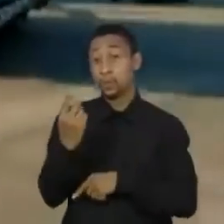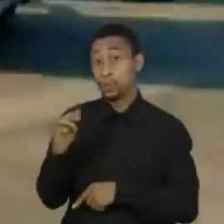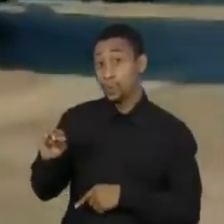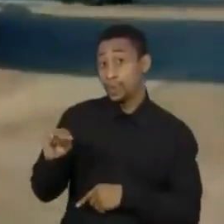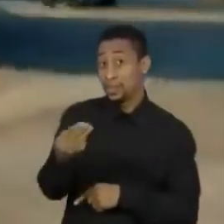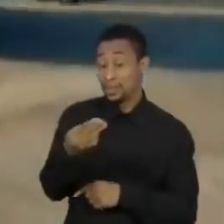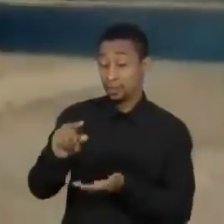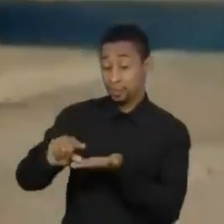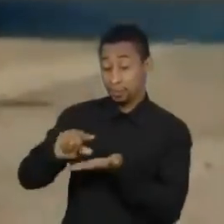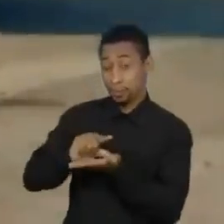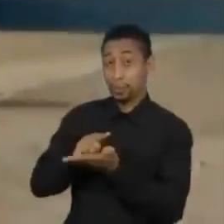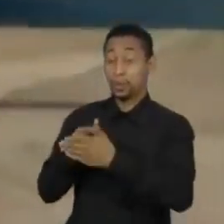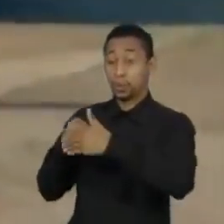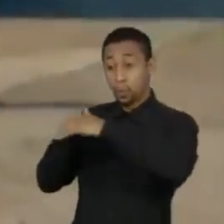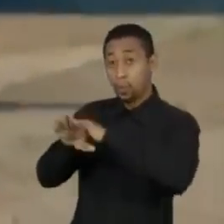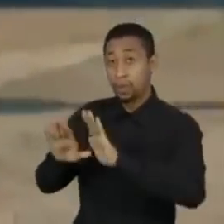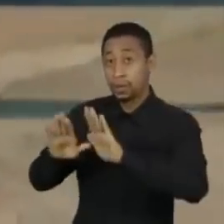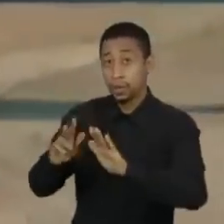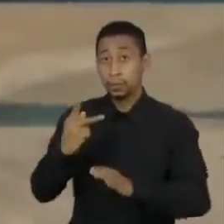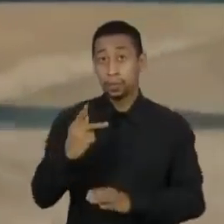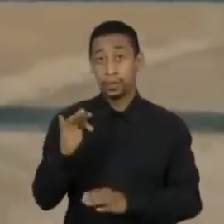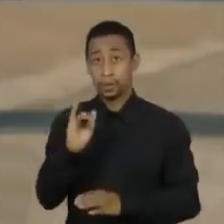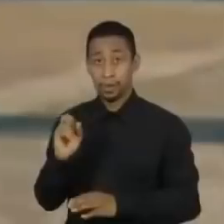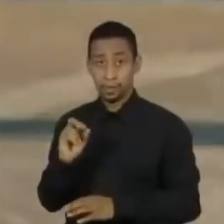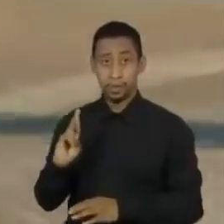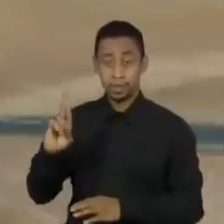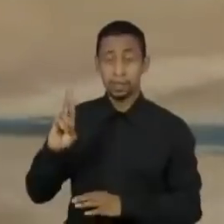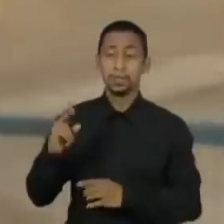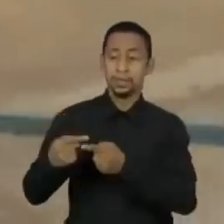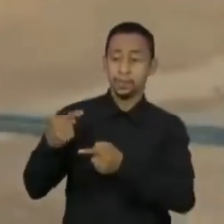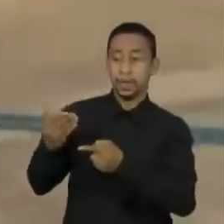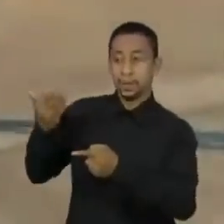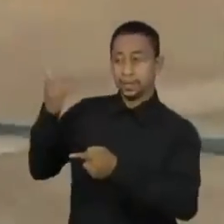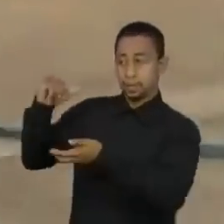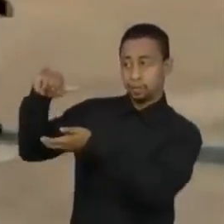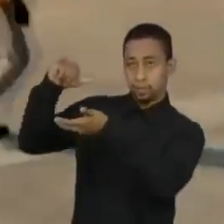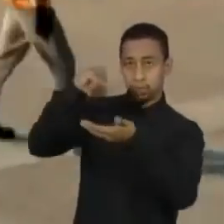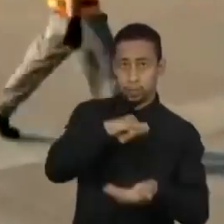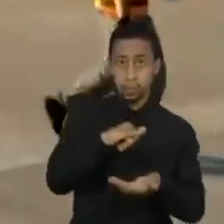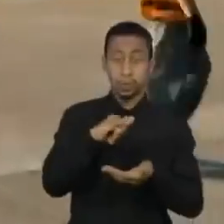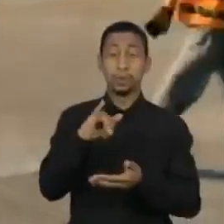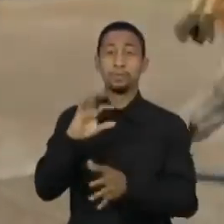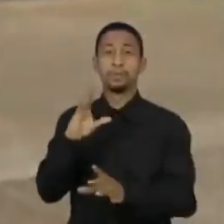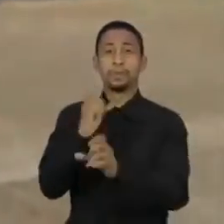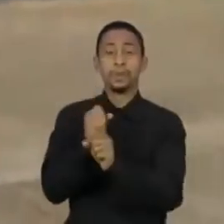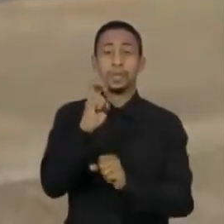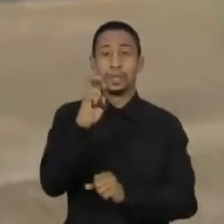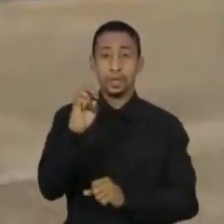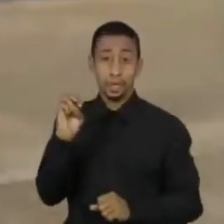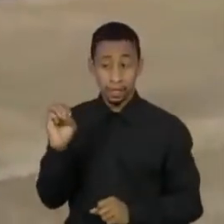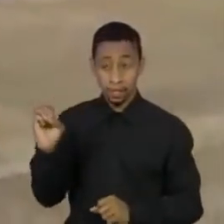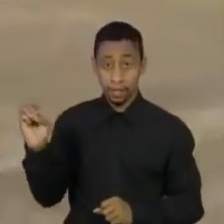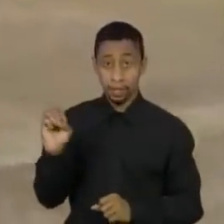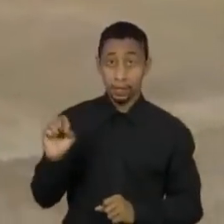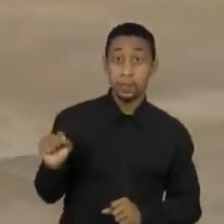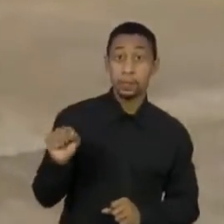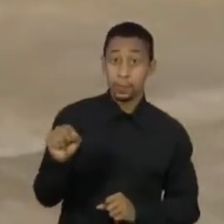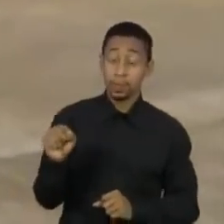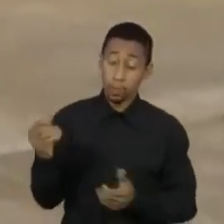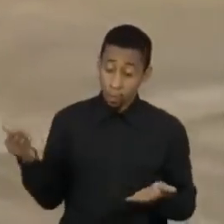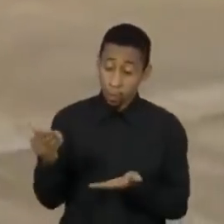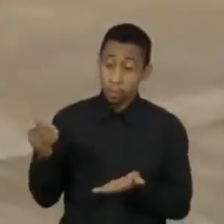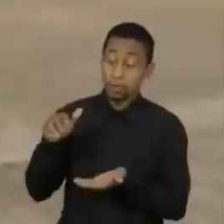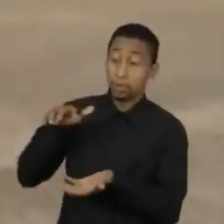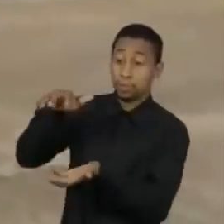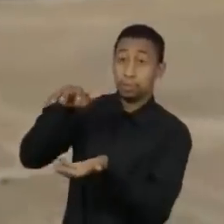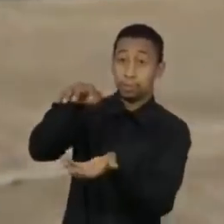de imunizantes da fazer que chegaram na semana passada 500.000 começam a ser distribuídas hoje a